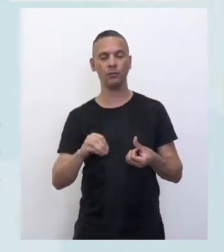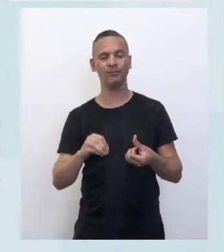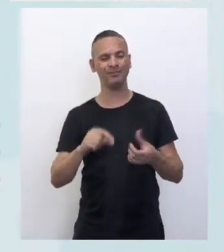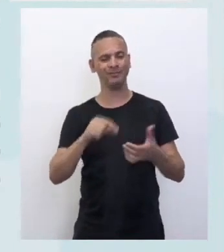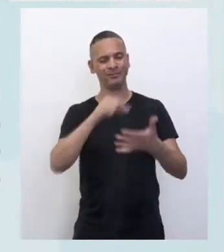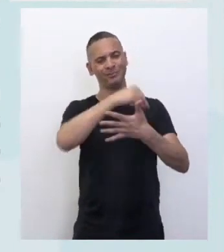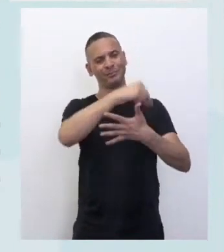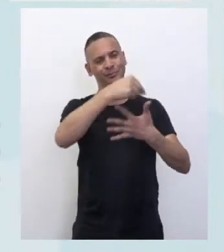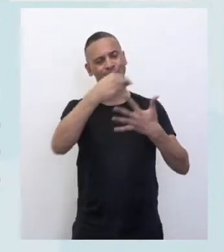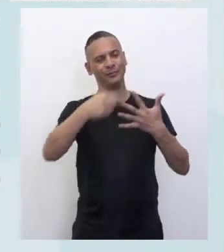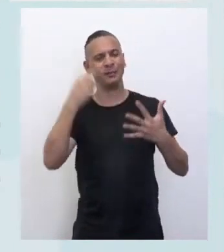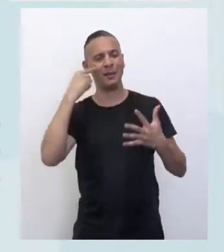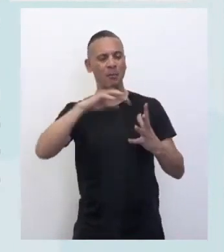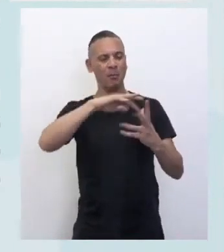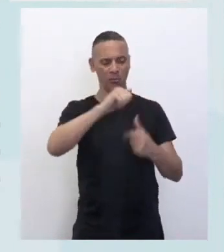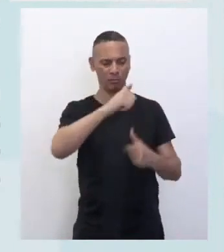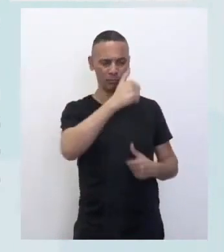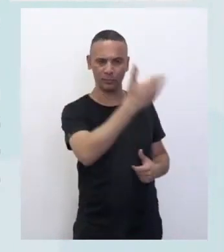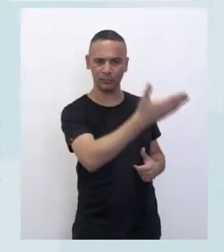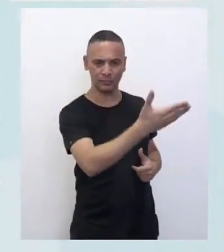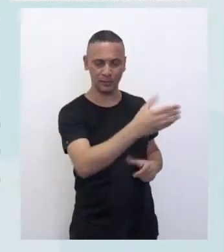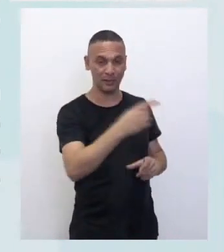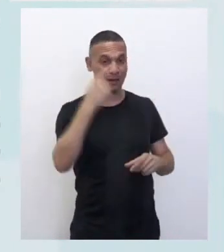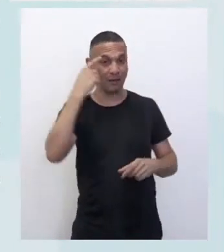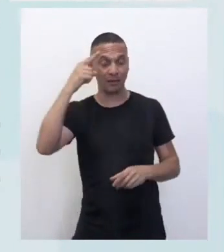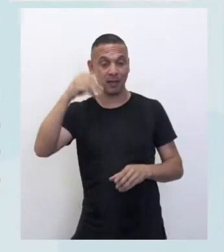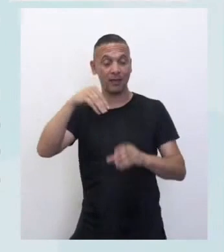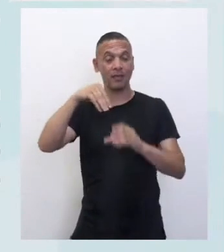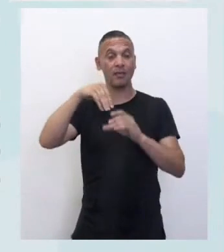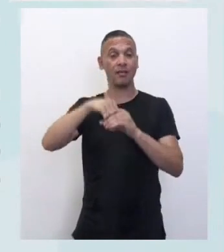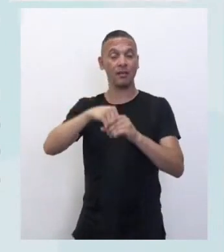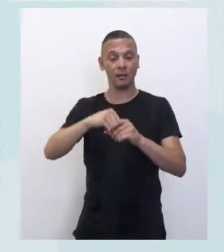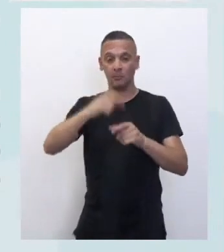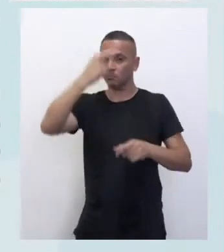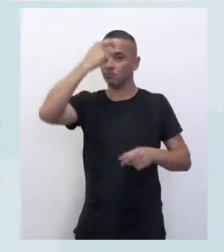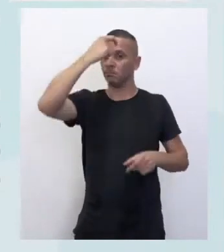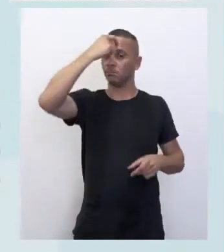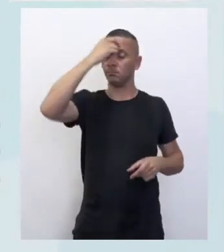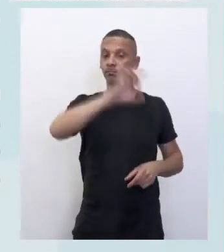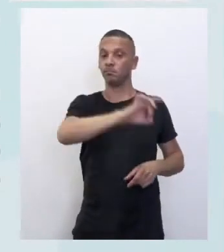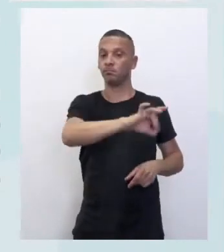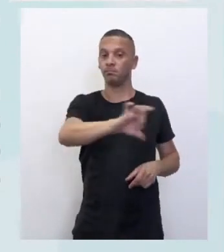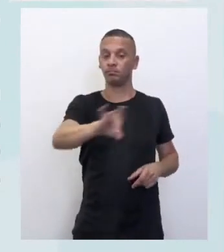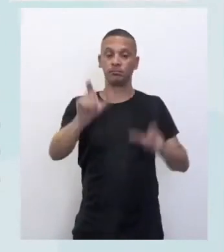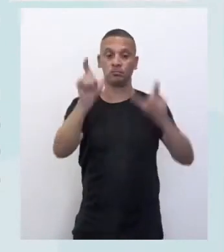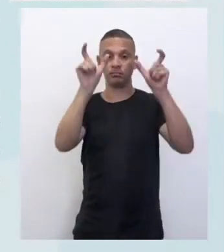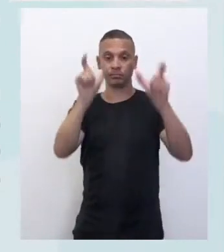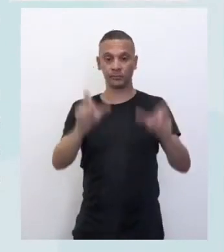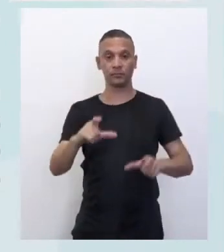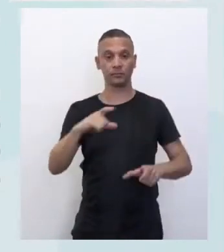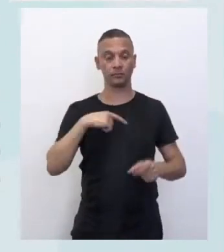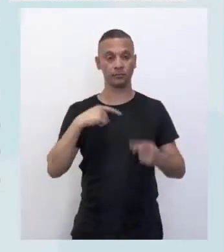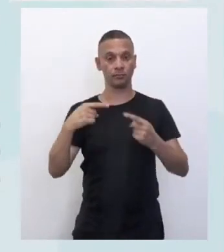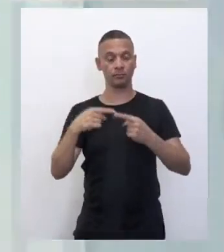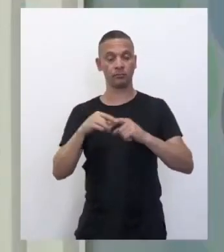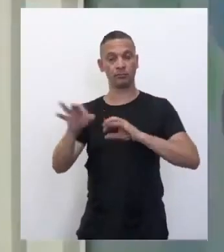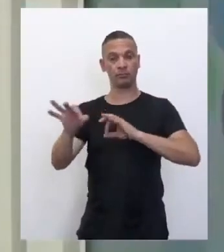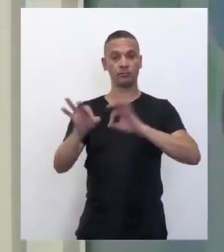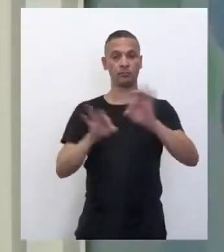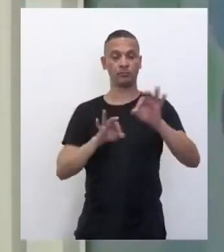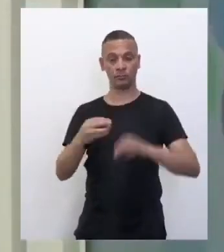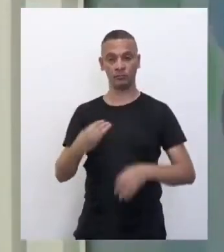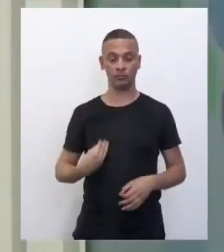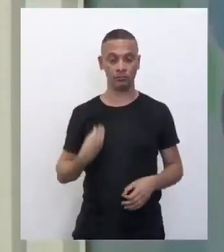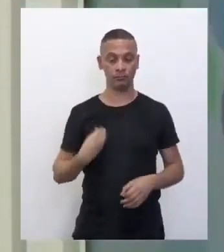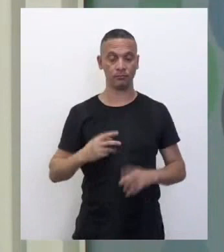não é algo externo. O mundo é a ideia, o mundo é a consciência de cada indivíduo ou da espécie humana, a